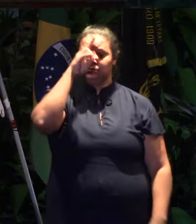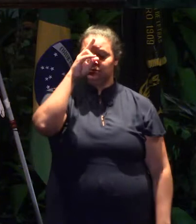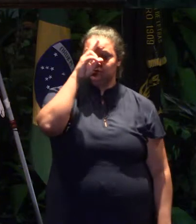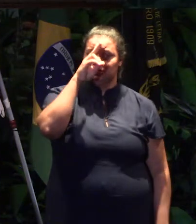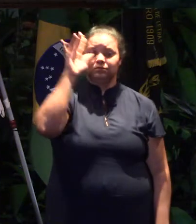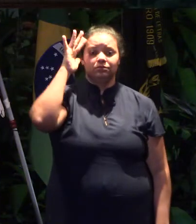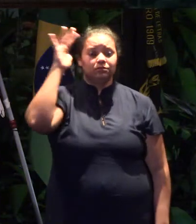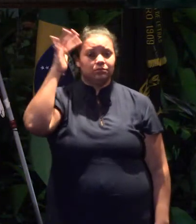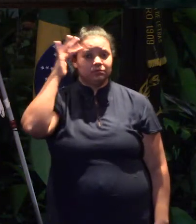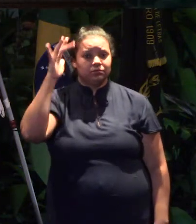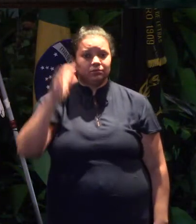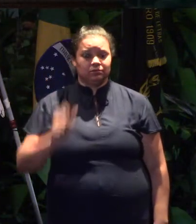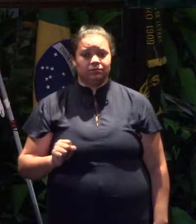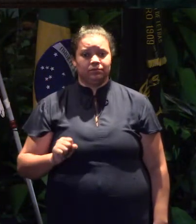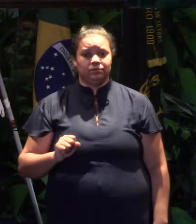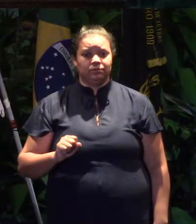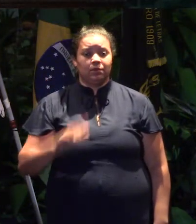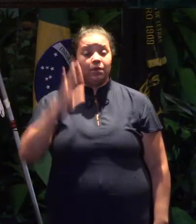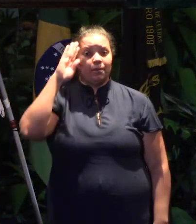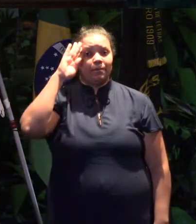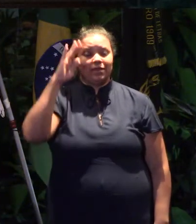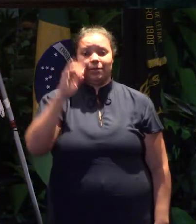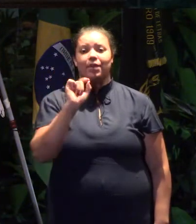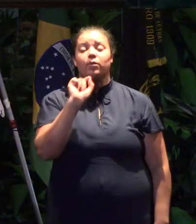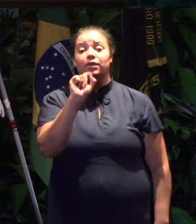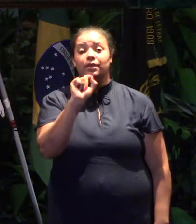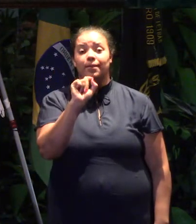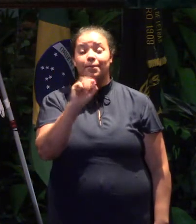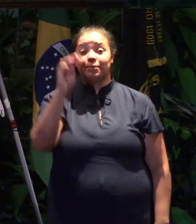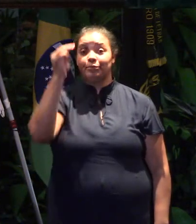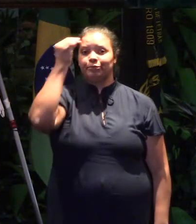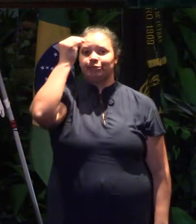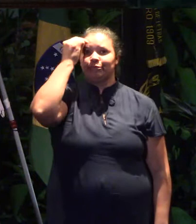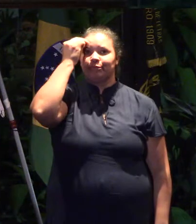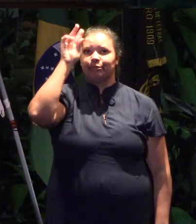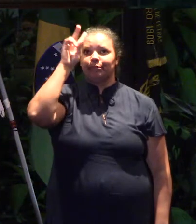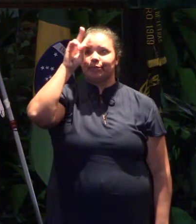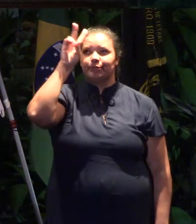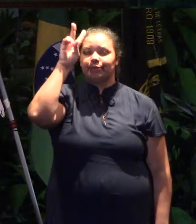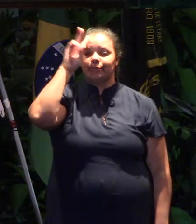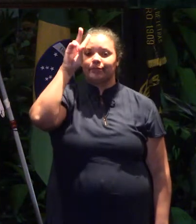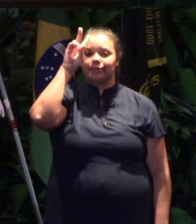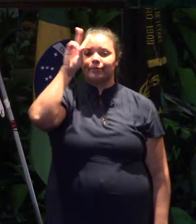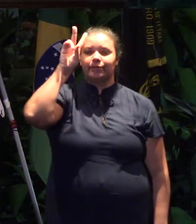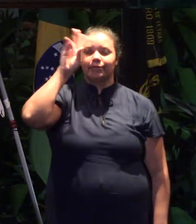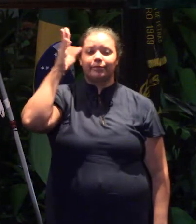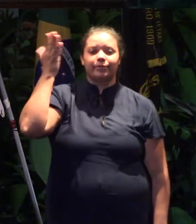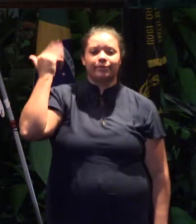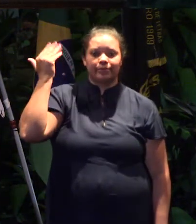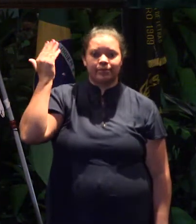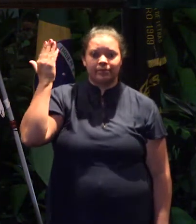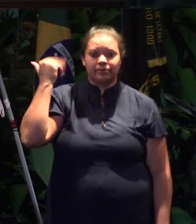O principal material que compõe o livro é a memória, que, no meu entender, não é, de maneira nenhuma, algo estático,